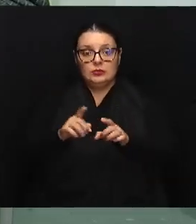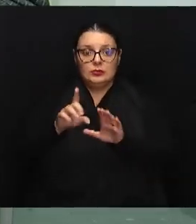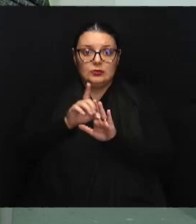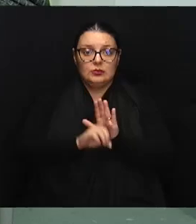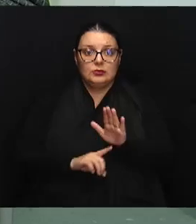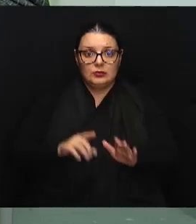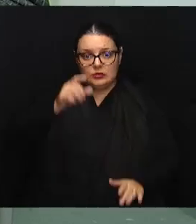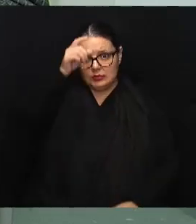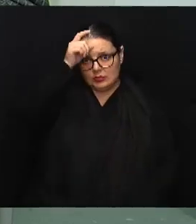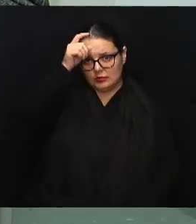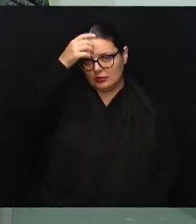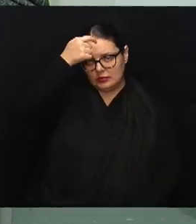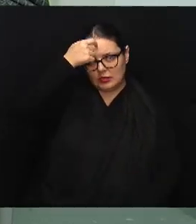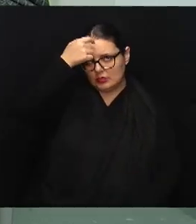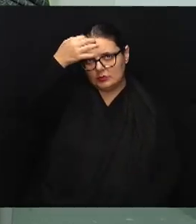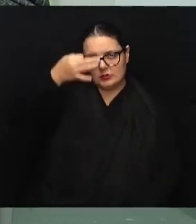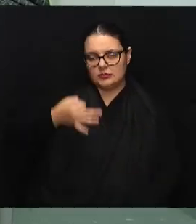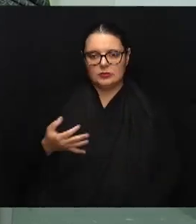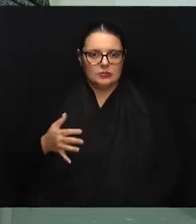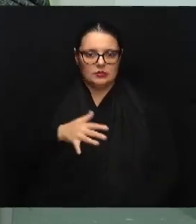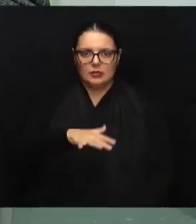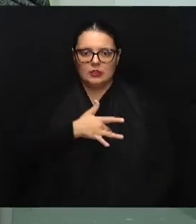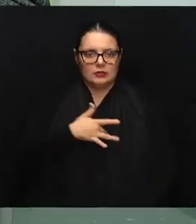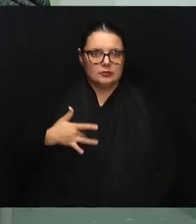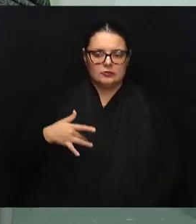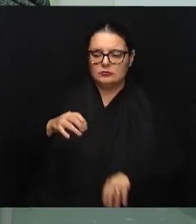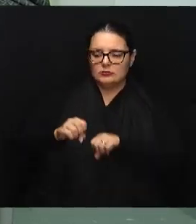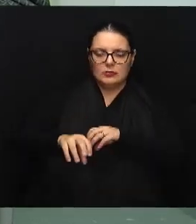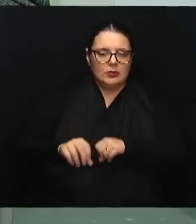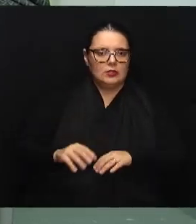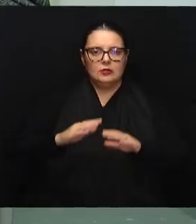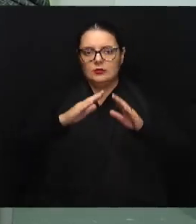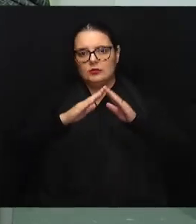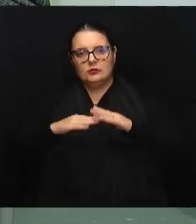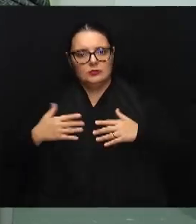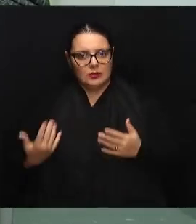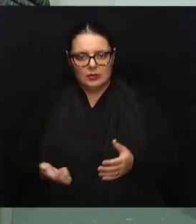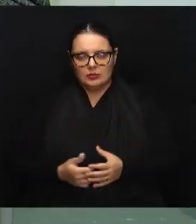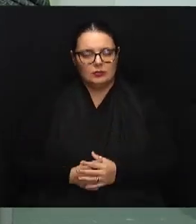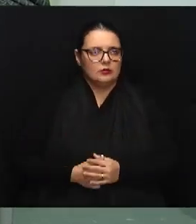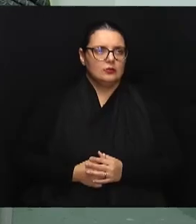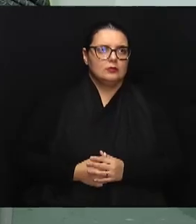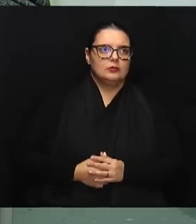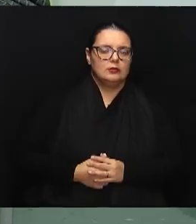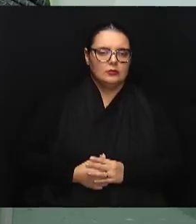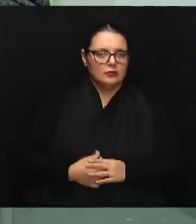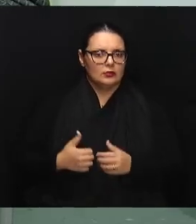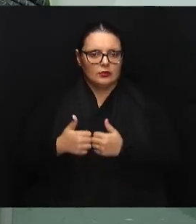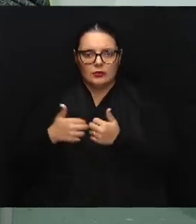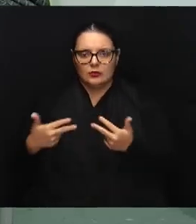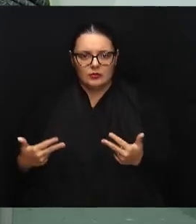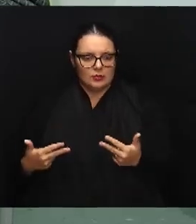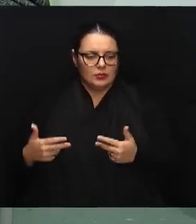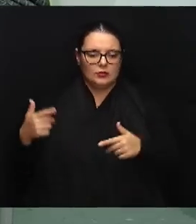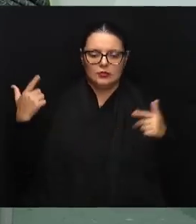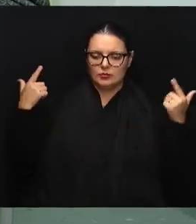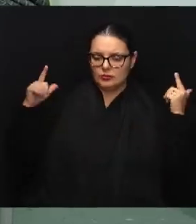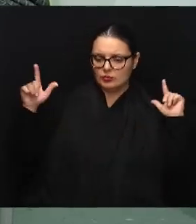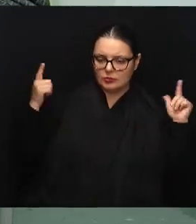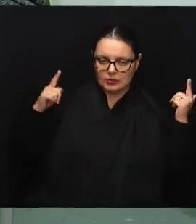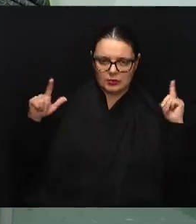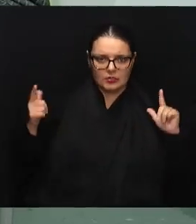cidadania, seja na área da saúde, da educação, da habitação, do transporte, do lazer, na